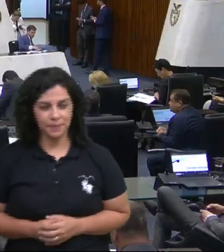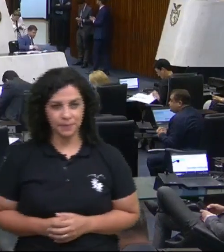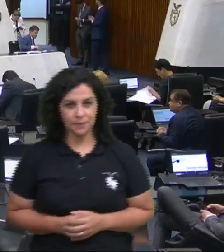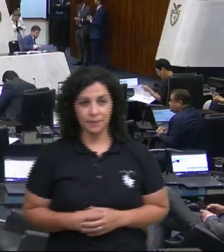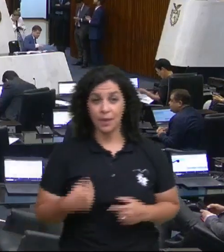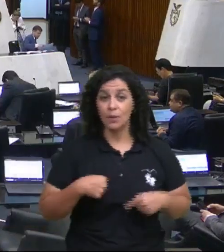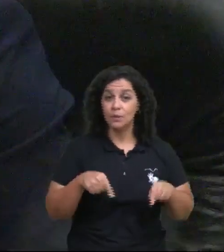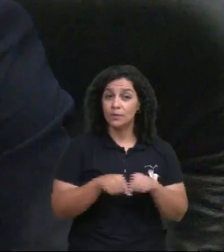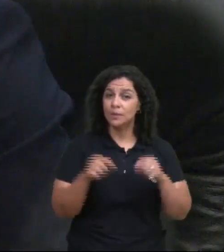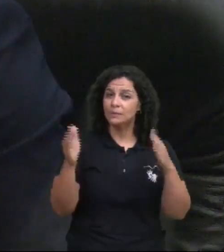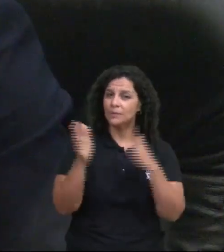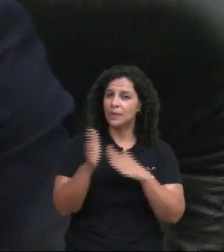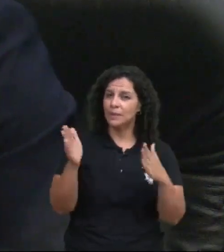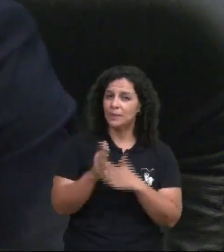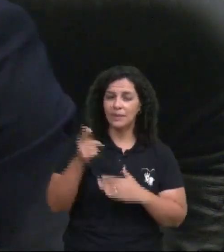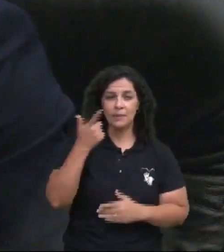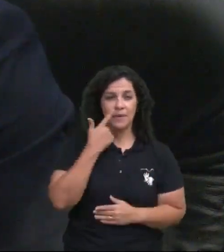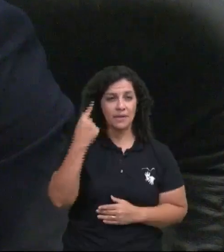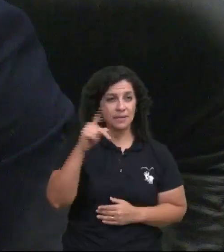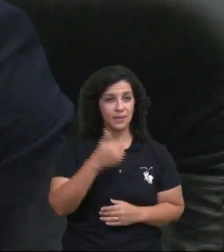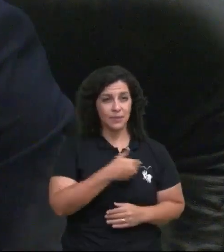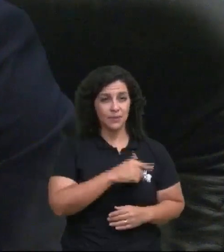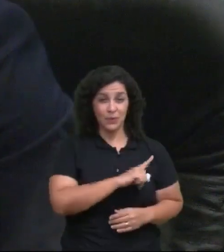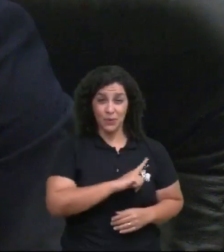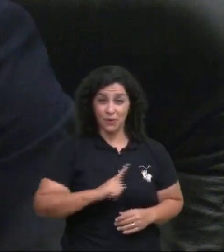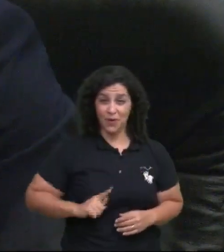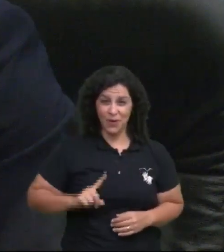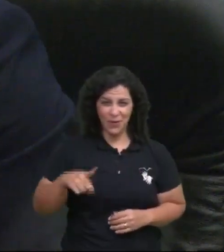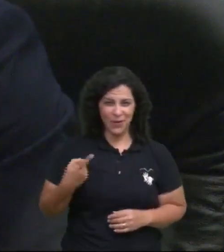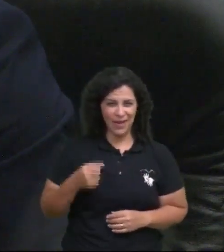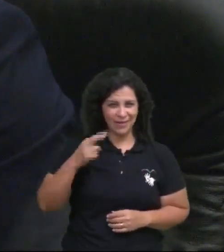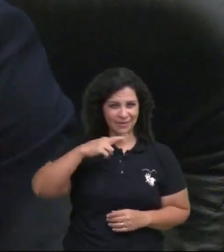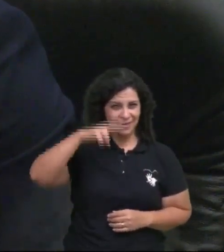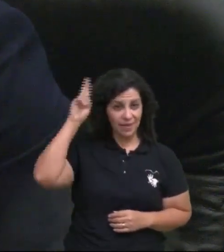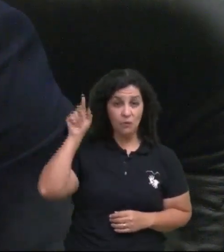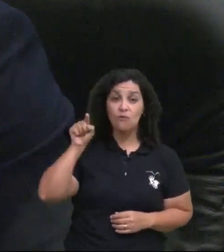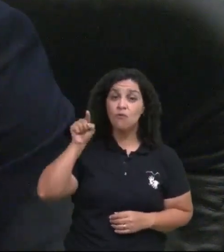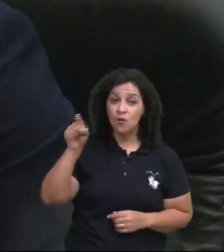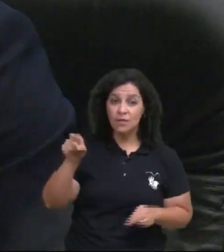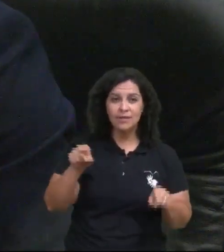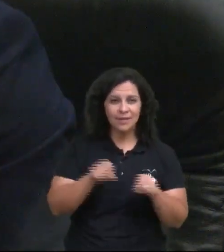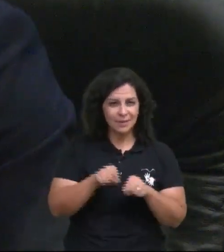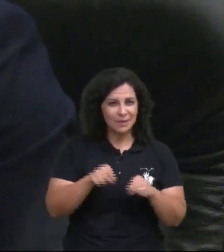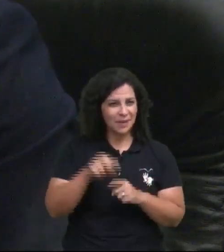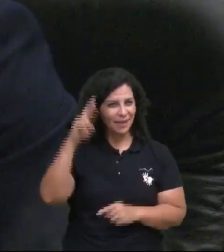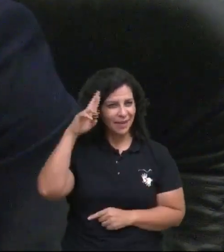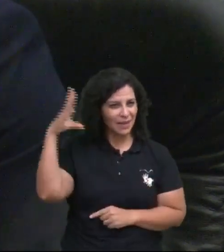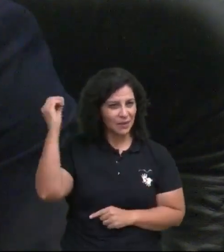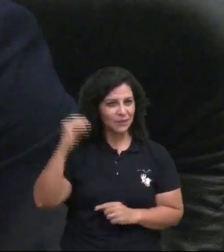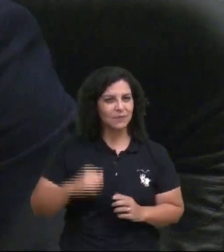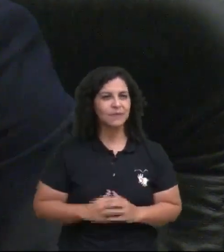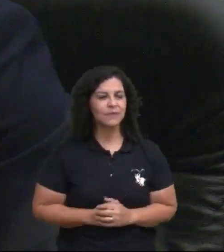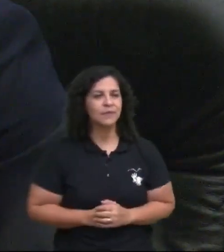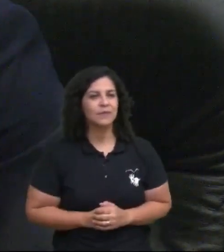quero parabenizar seu pai, o governador Requião, e você também.